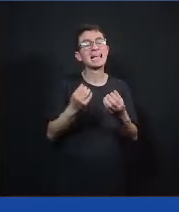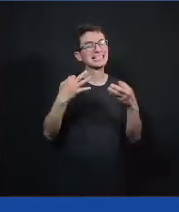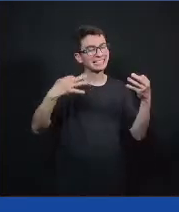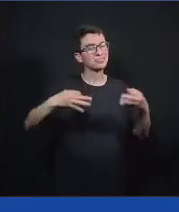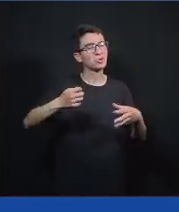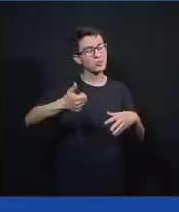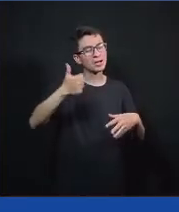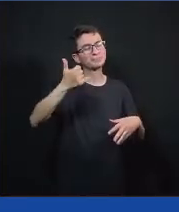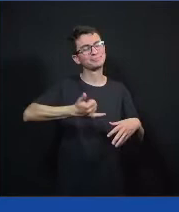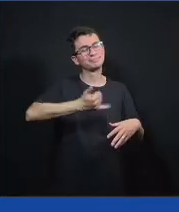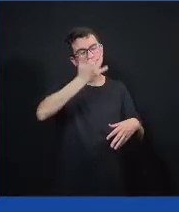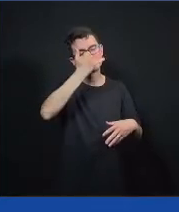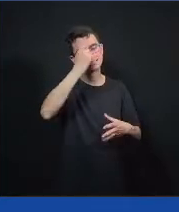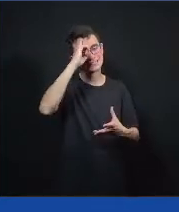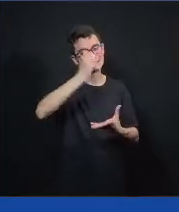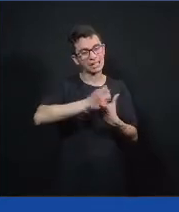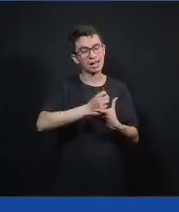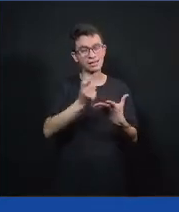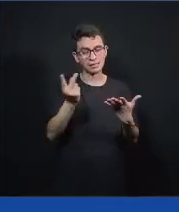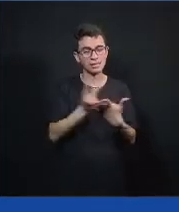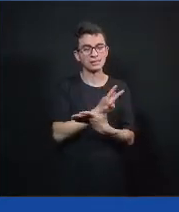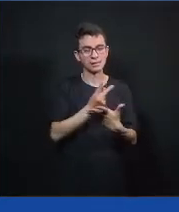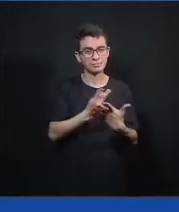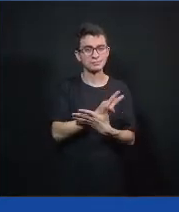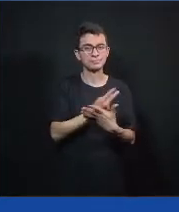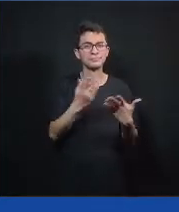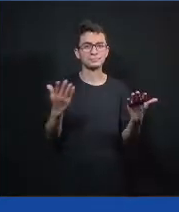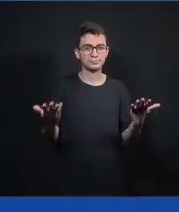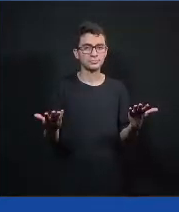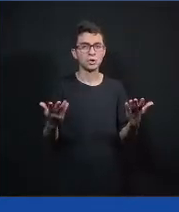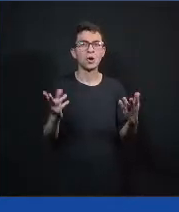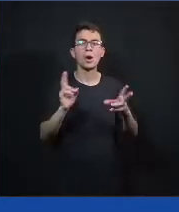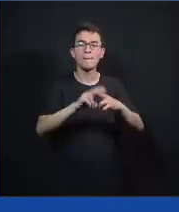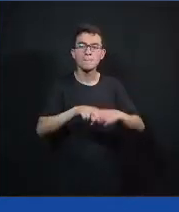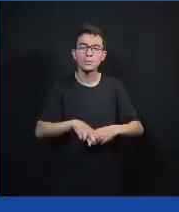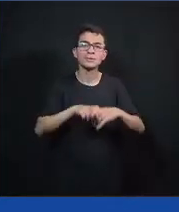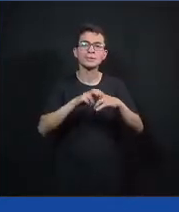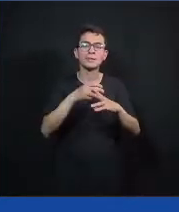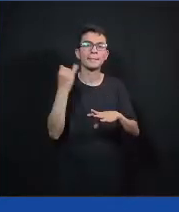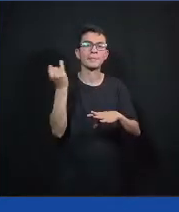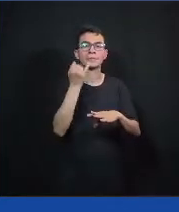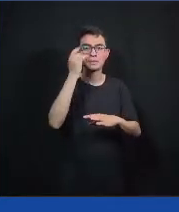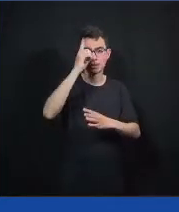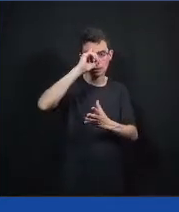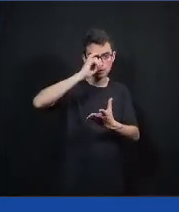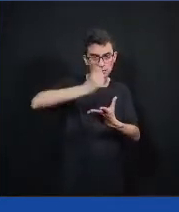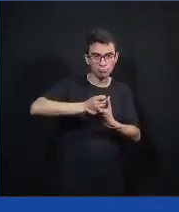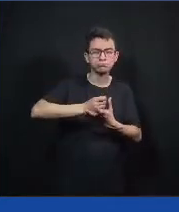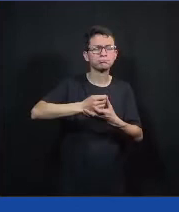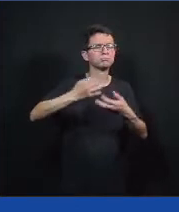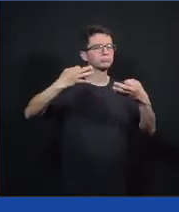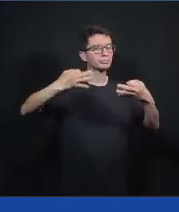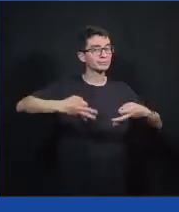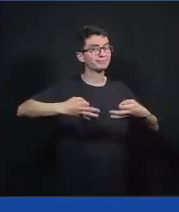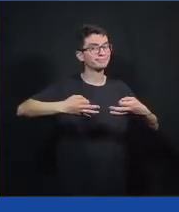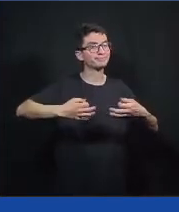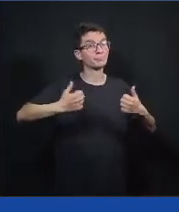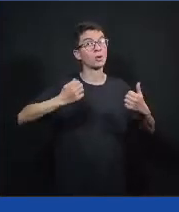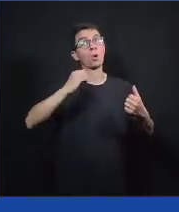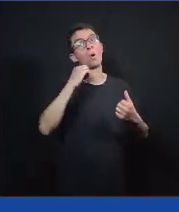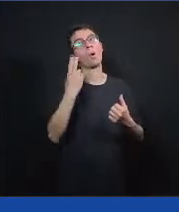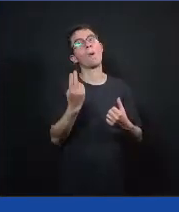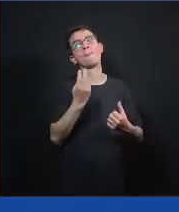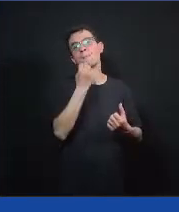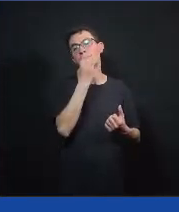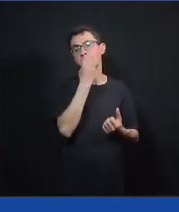dos resultados da tomada de decisão para que uma decisão seja boa, ou que ela possa ser boa.